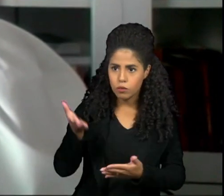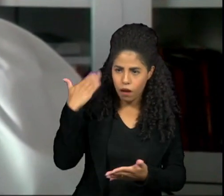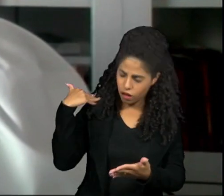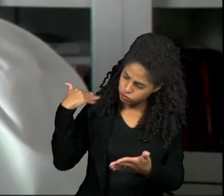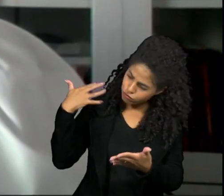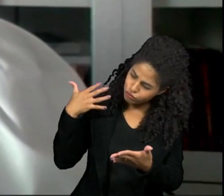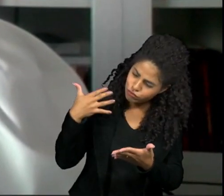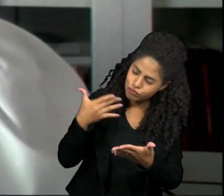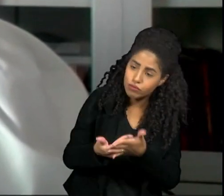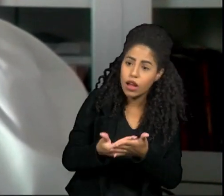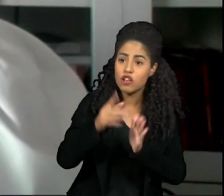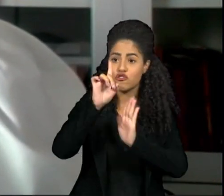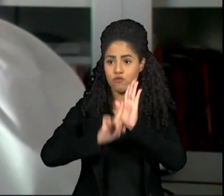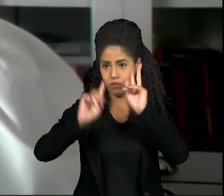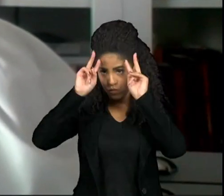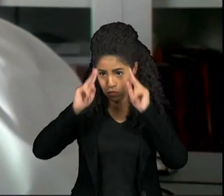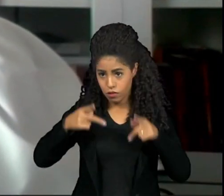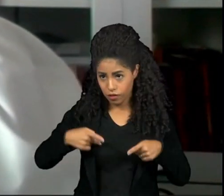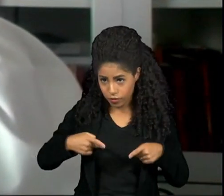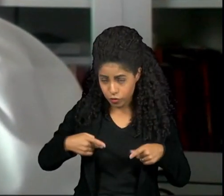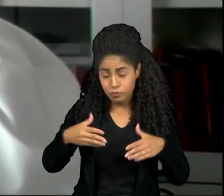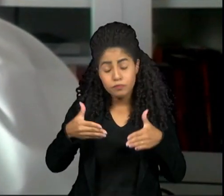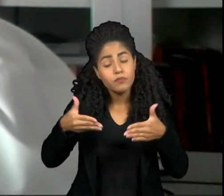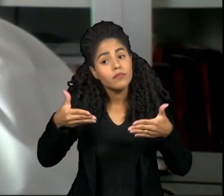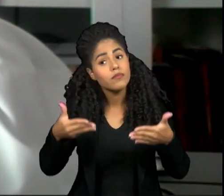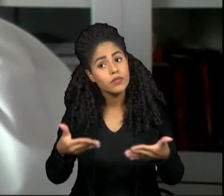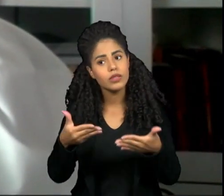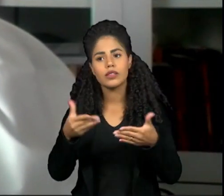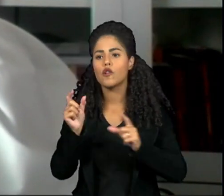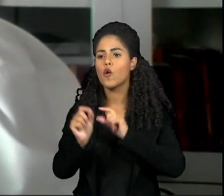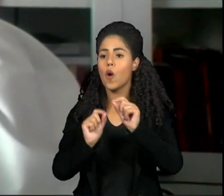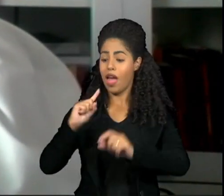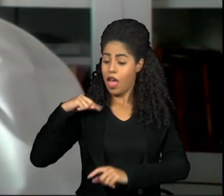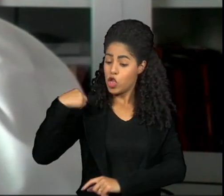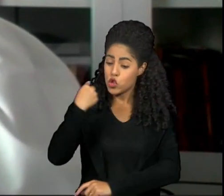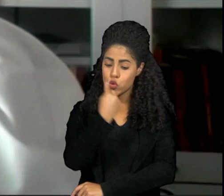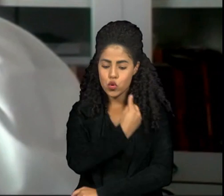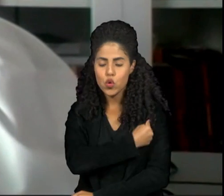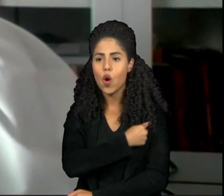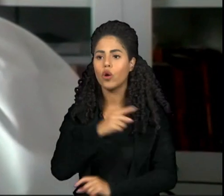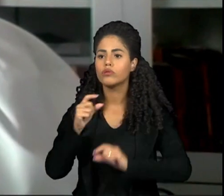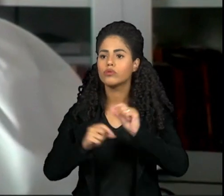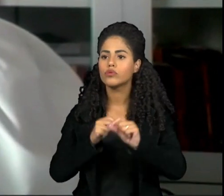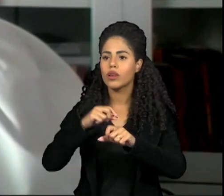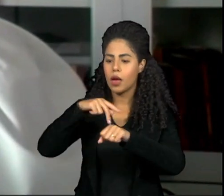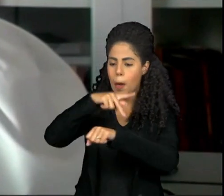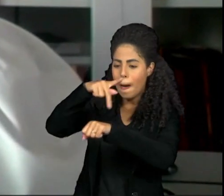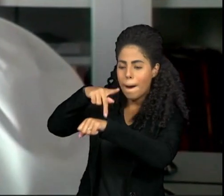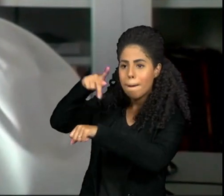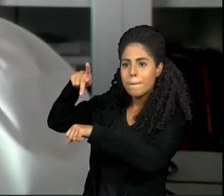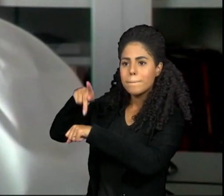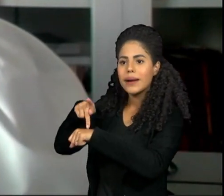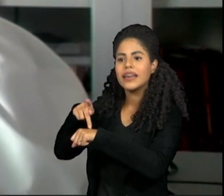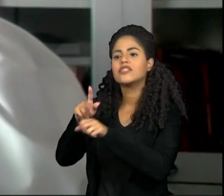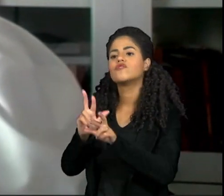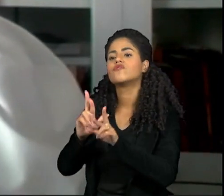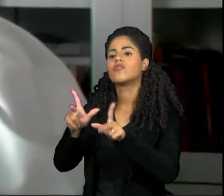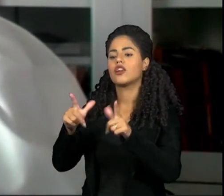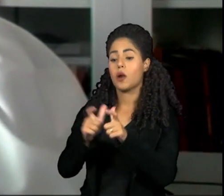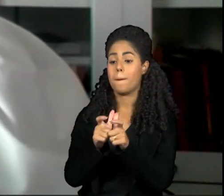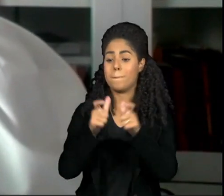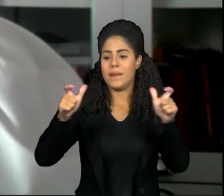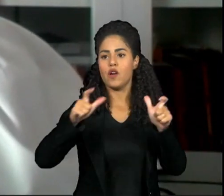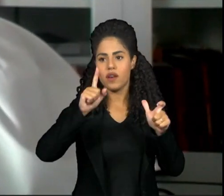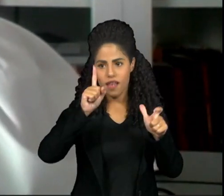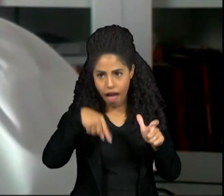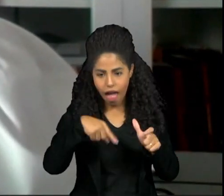ocidental de direitos humanos. Então, é claro que para nós, de países de maioria cristã, que